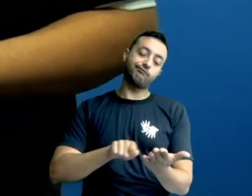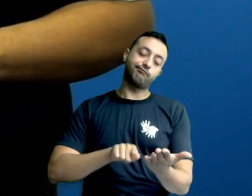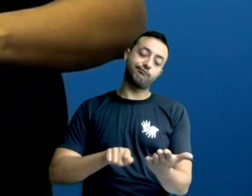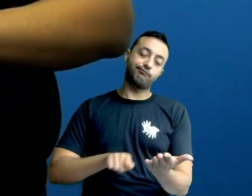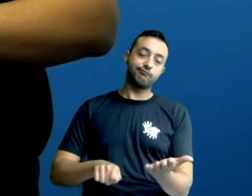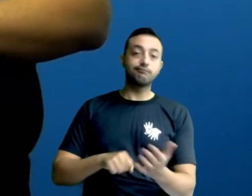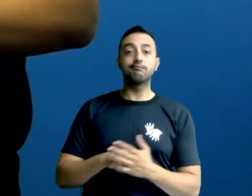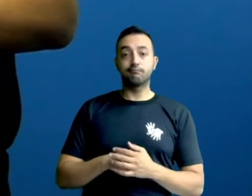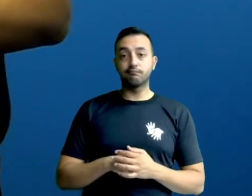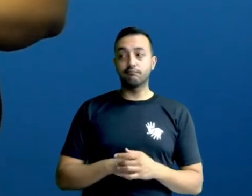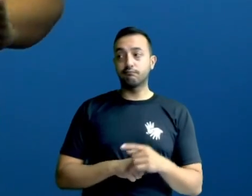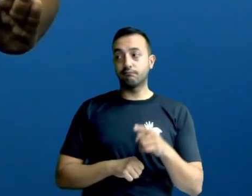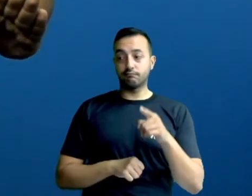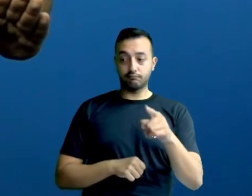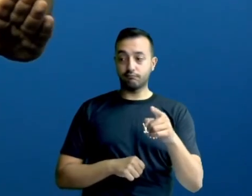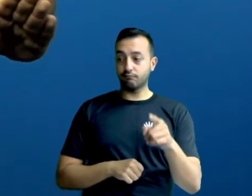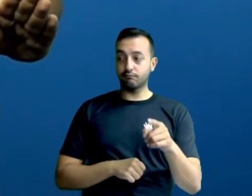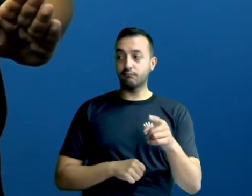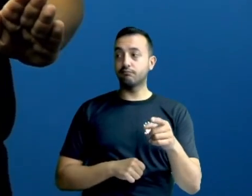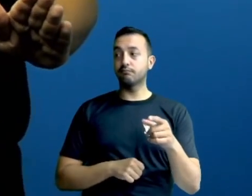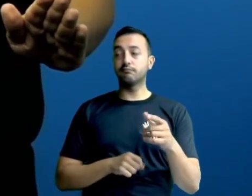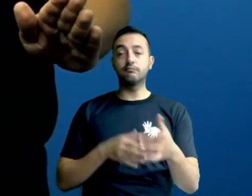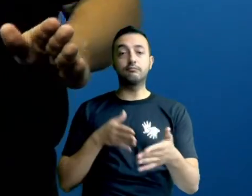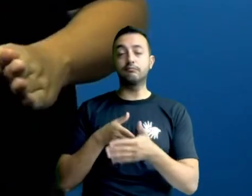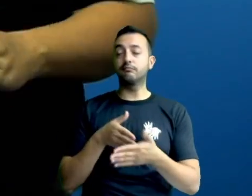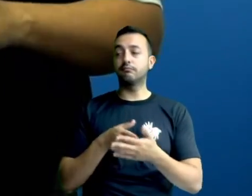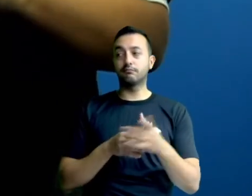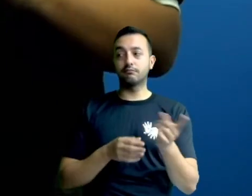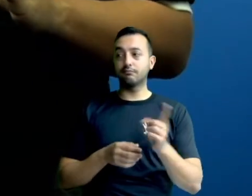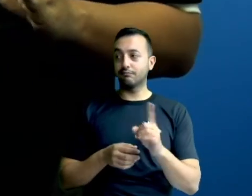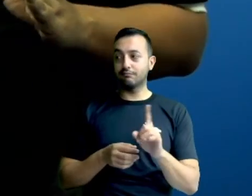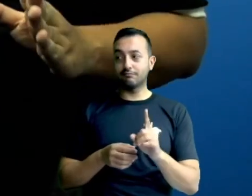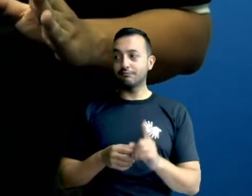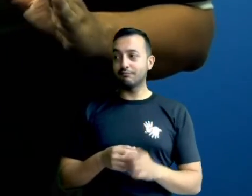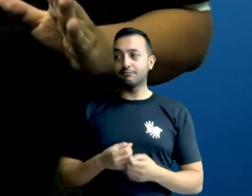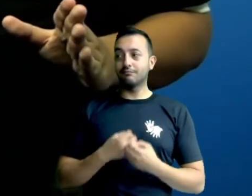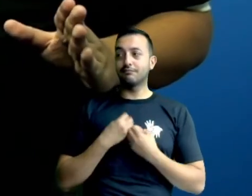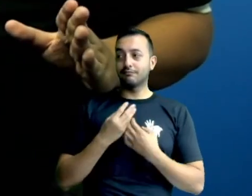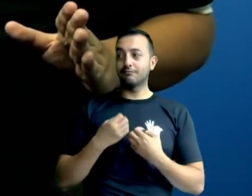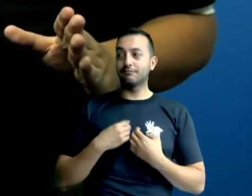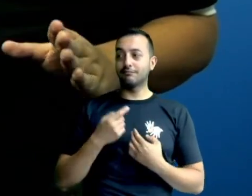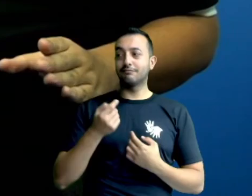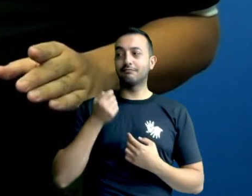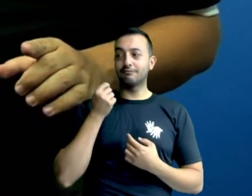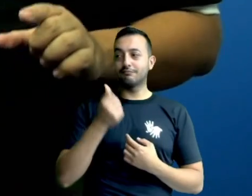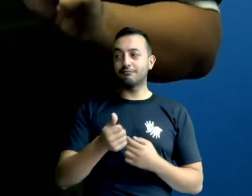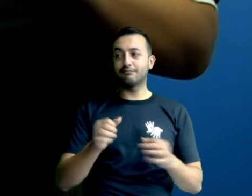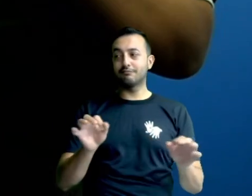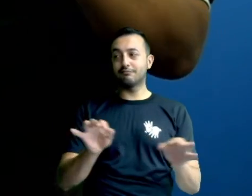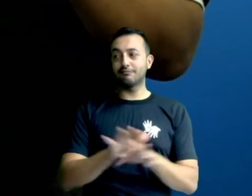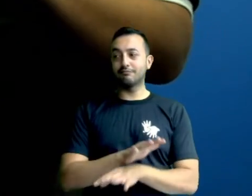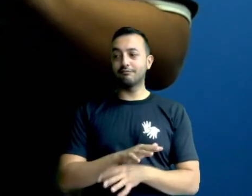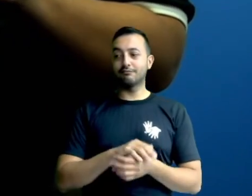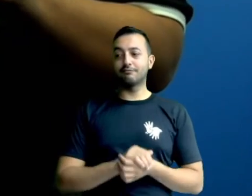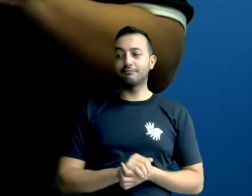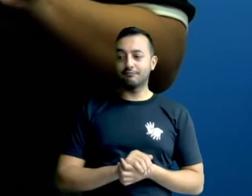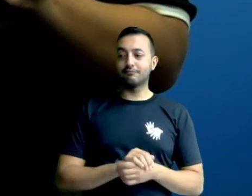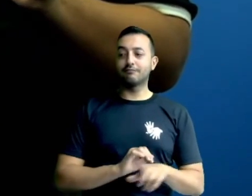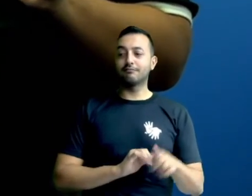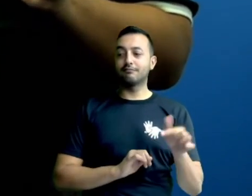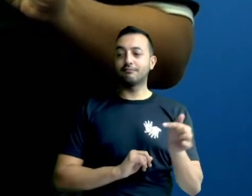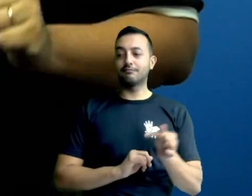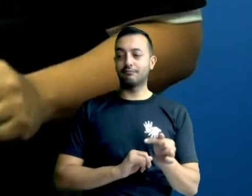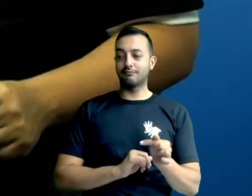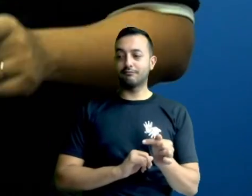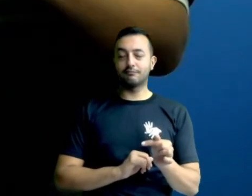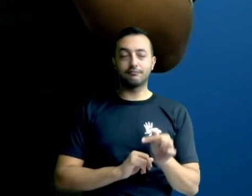escrever. Aqui você não tente se limitar. O seu poema está quase pronto. No 7º